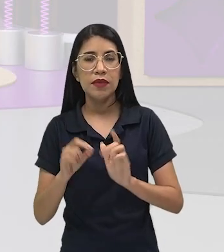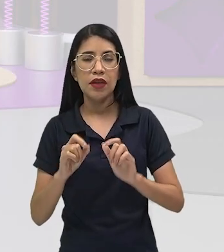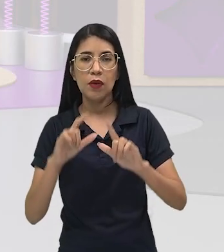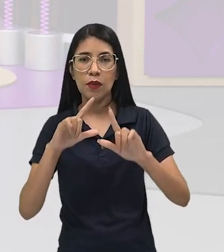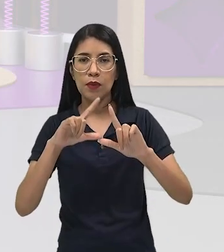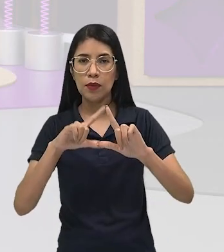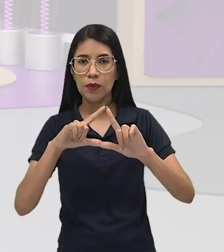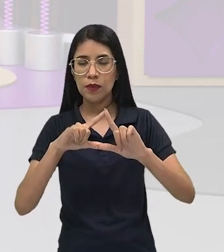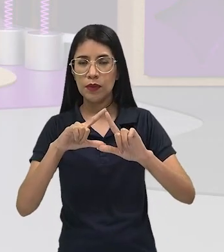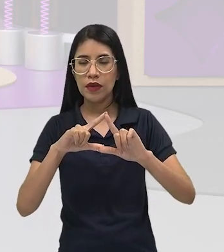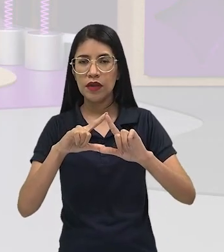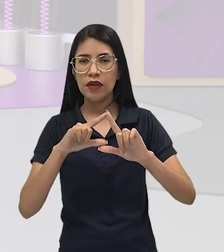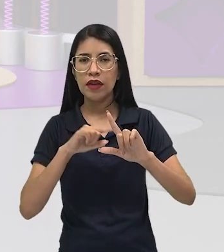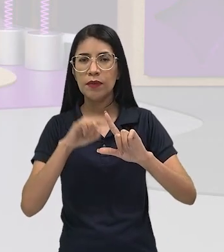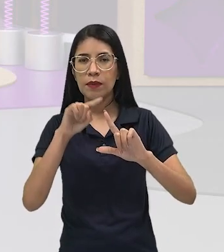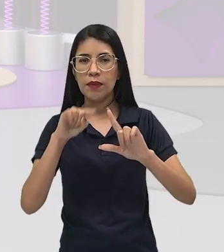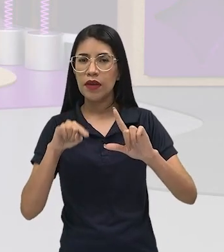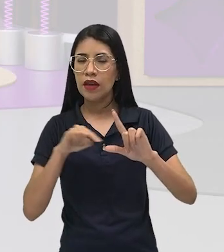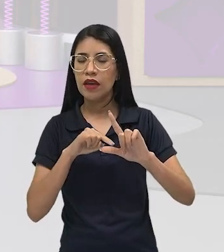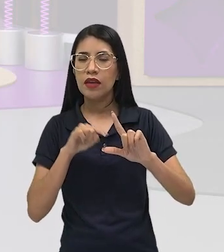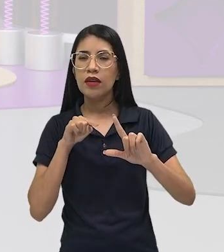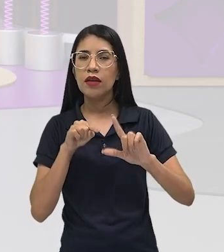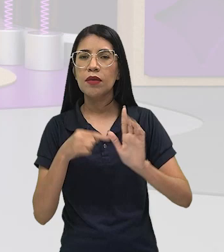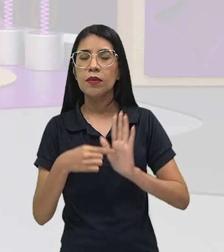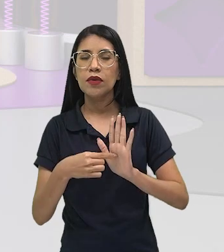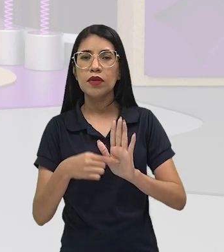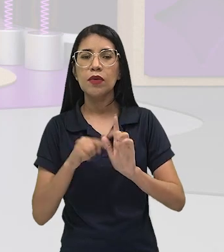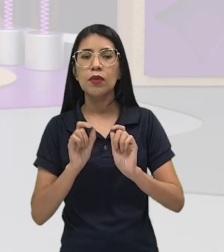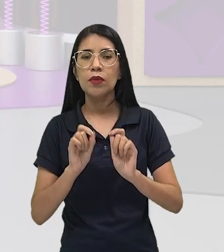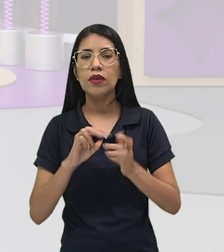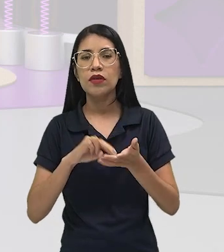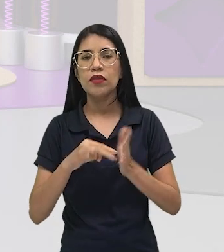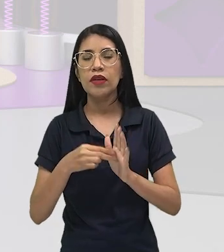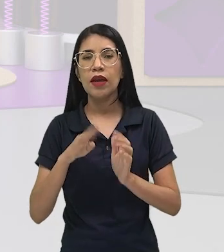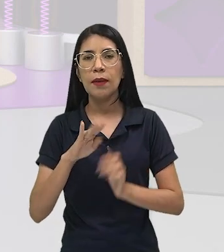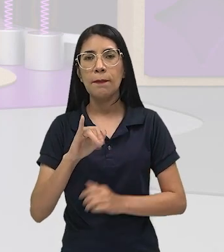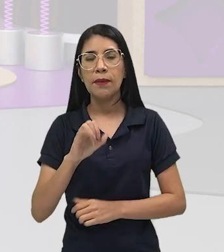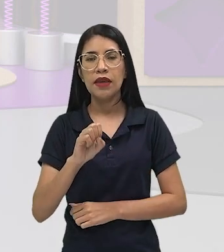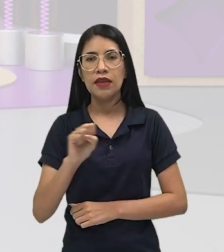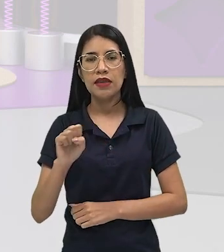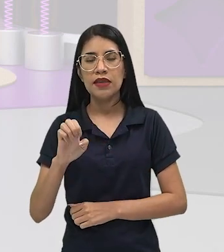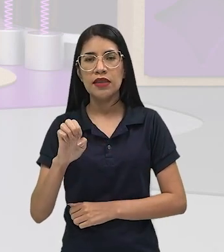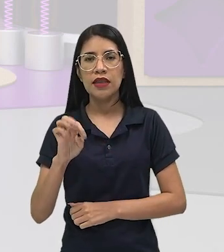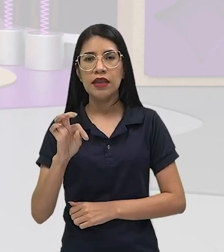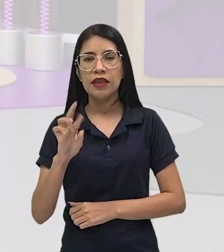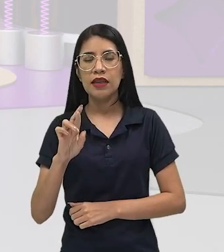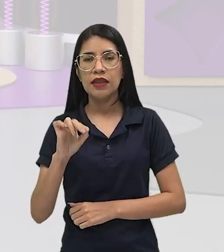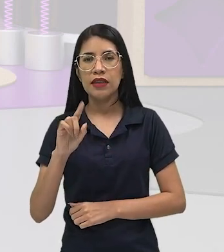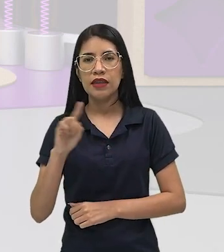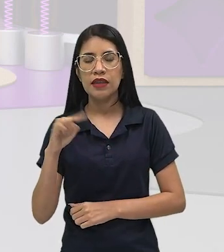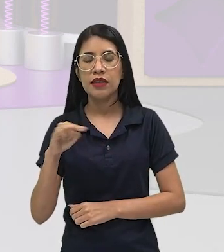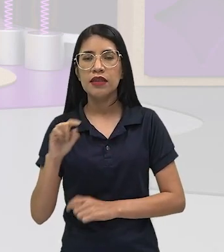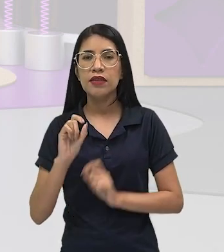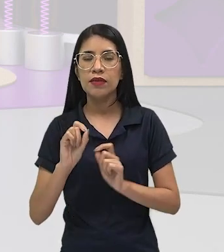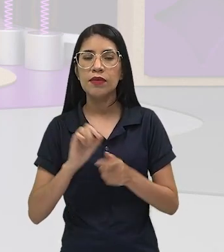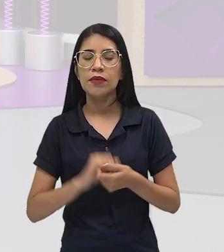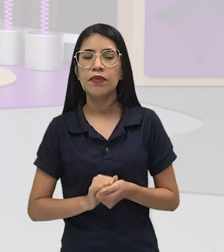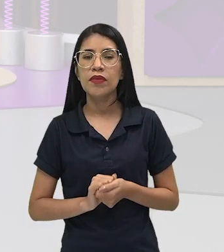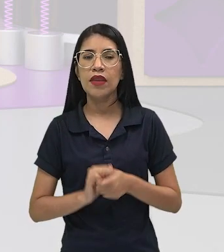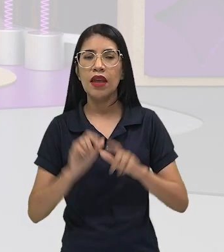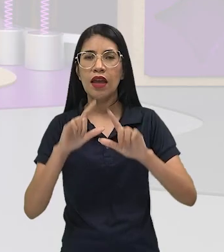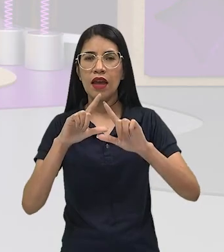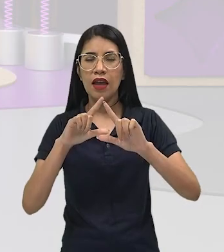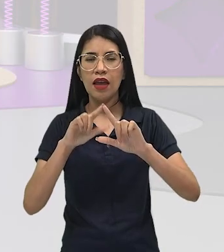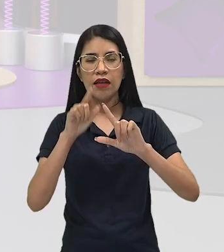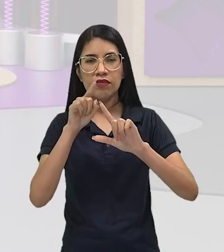onde a gente está demonstrando o que é uma bissetriz, tá? Então vamos iniciar. O que é uma bissetriz? É exatamente esta